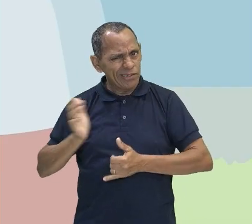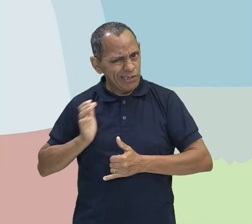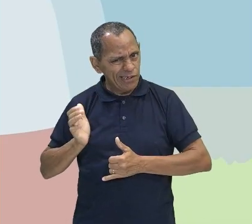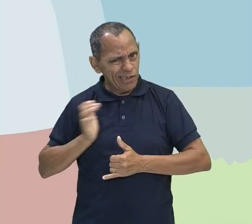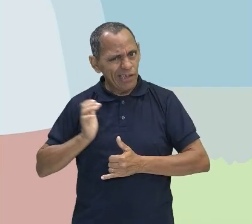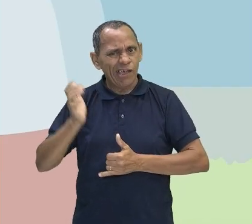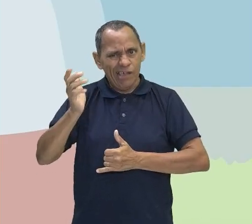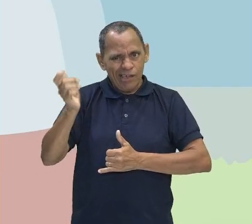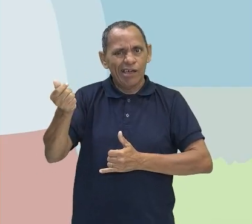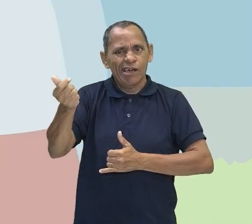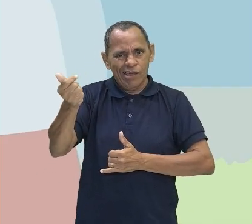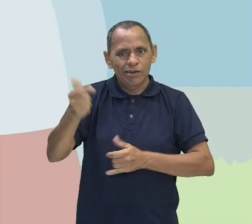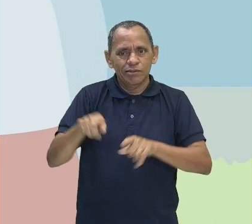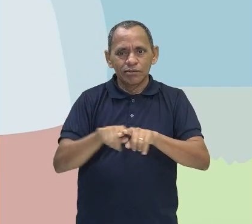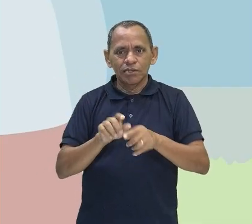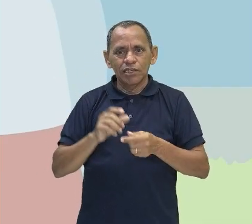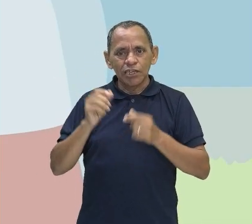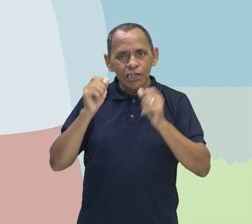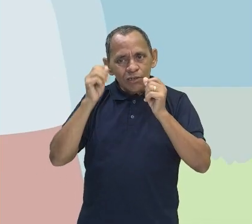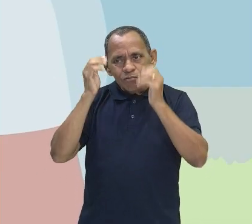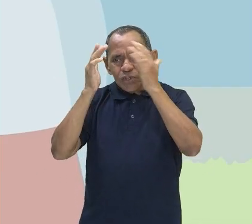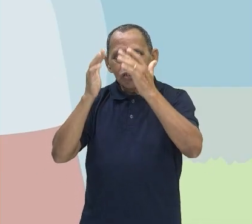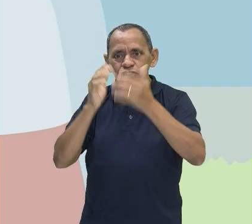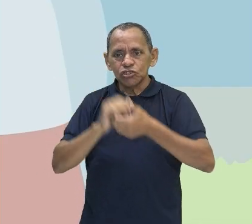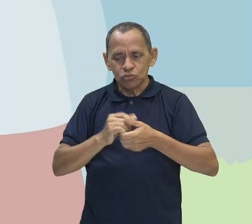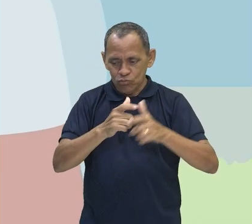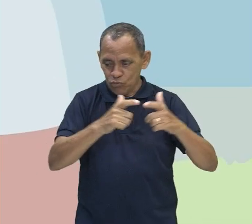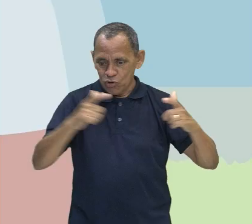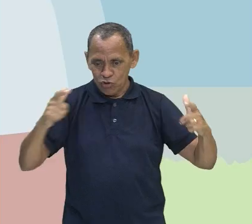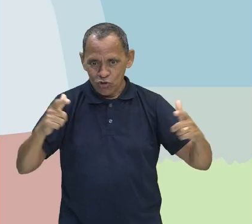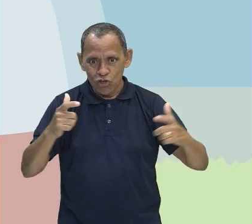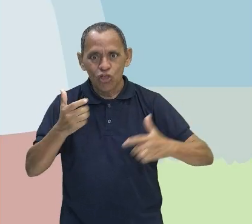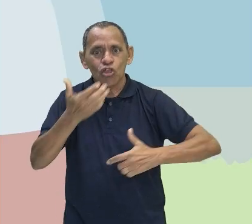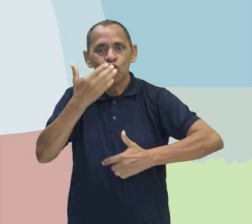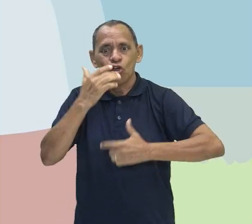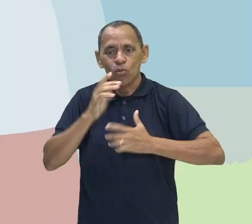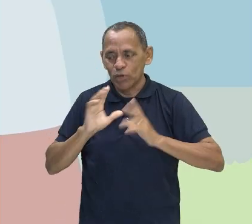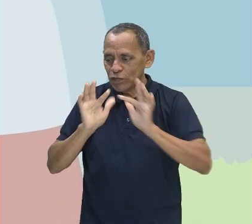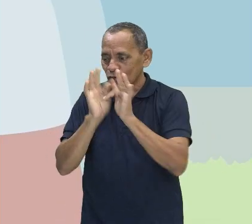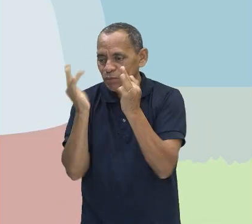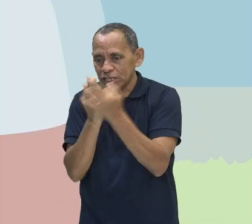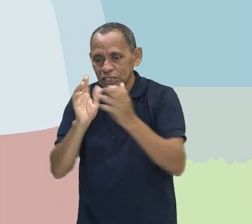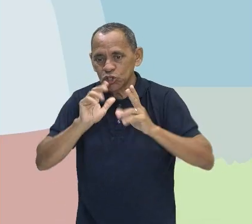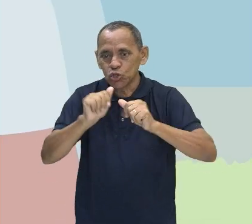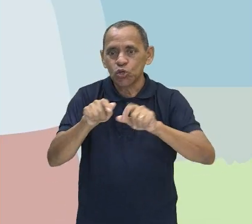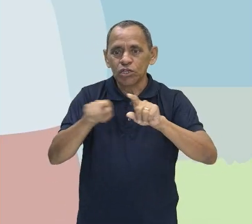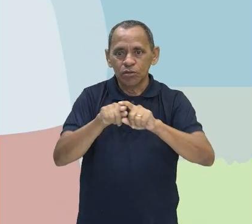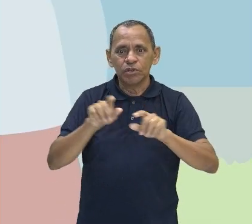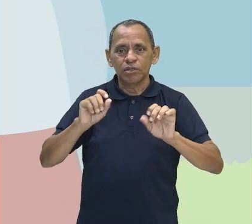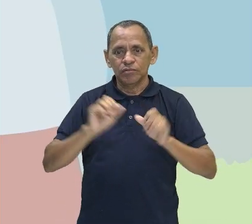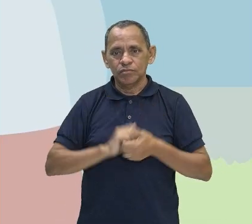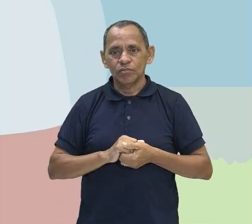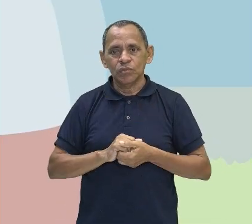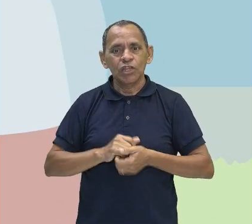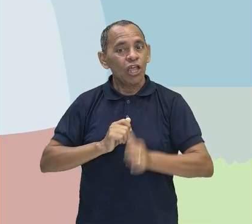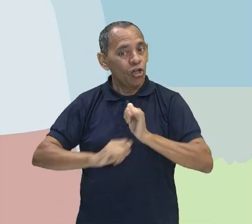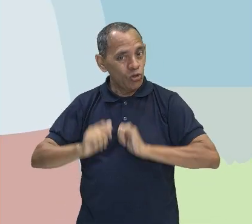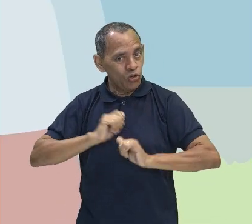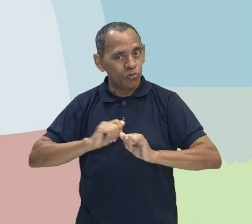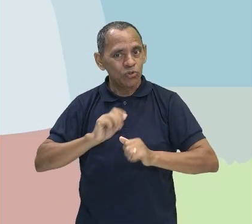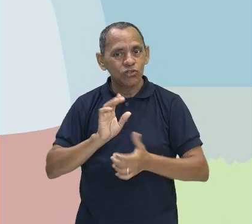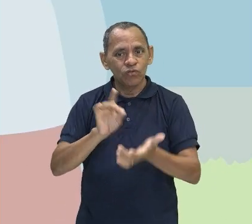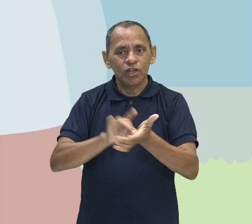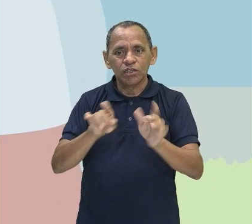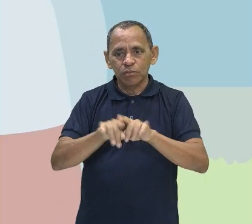Caro? Imagine só, um peixe desse tamanho alimenta a família toda e ainda sobra. É economia na certa. E